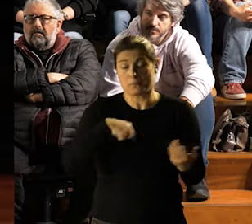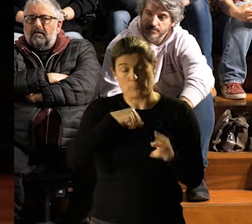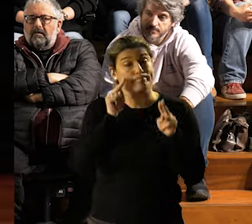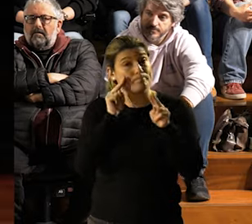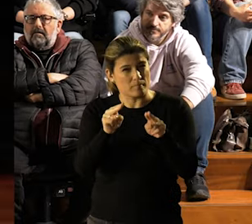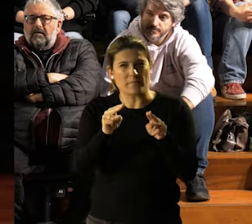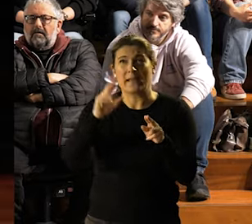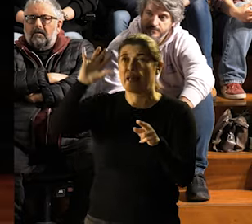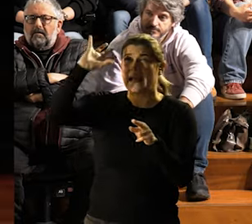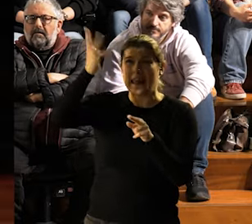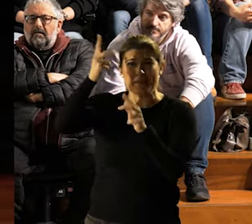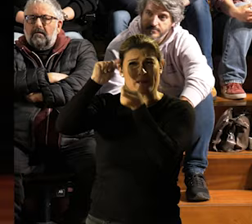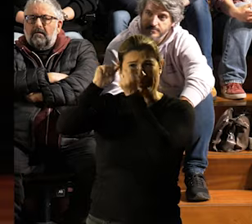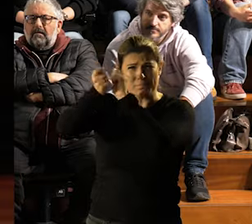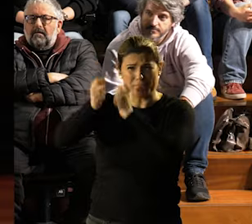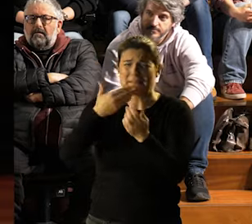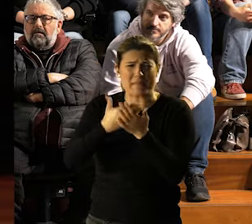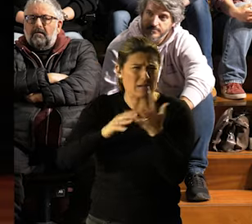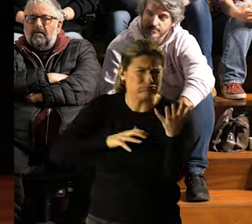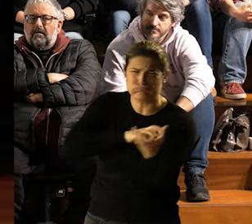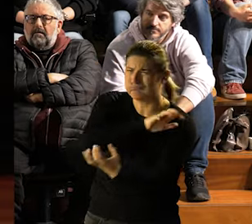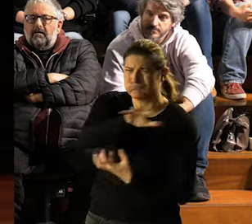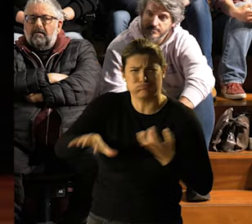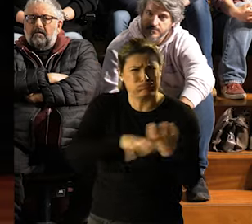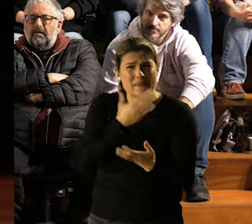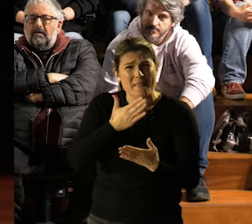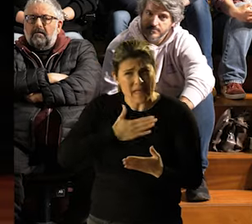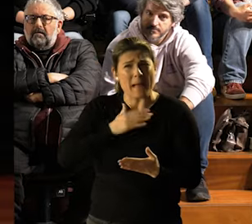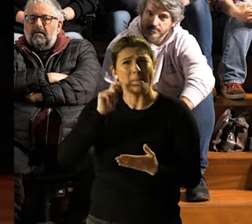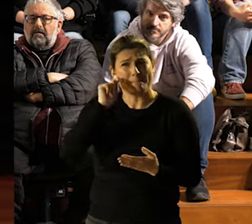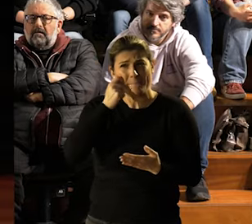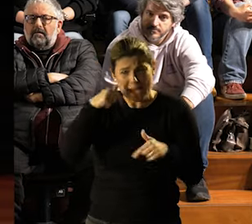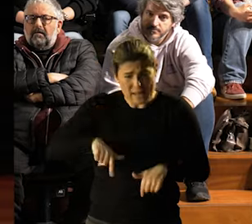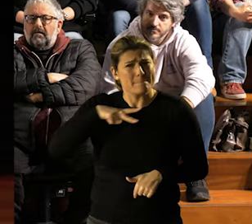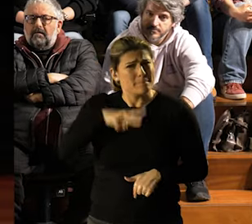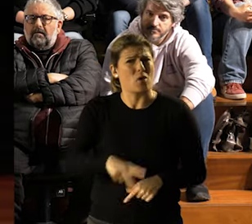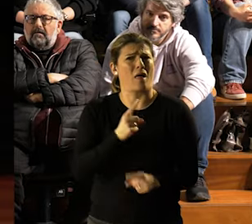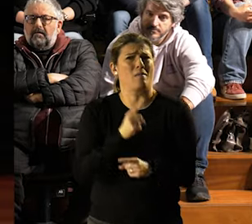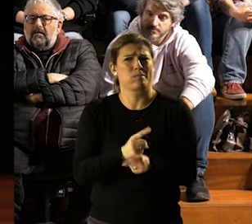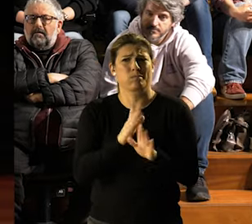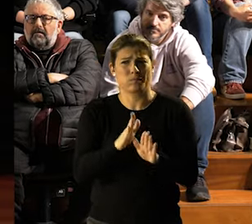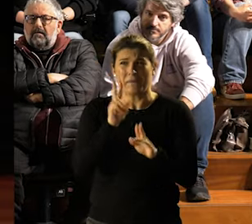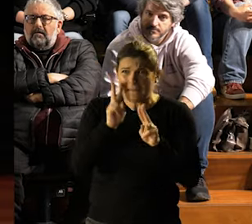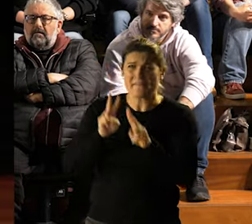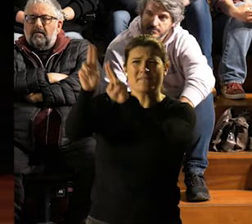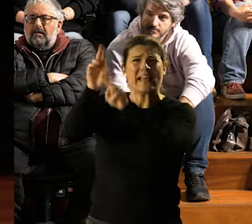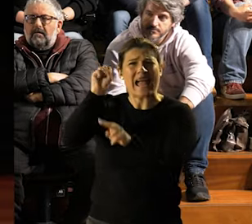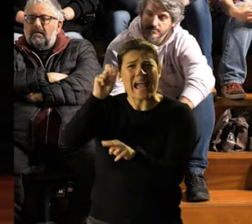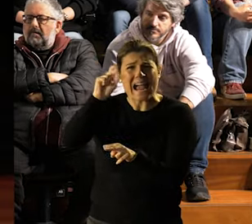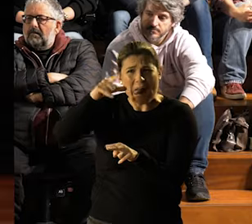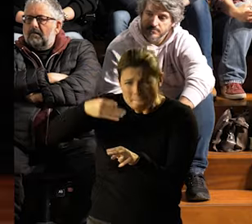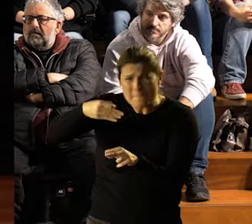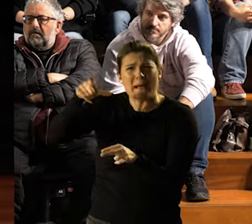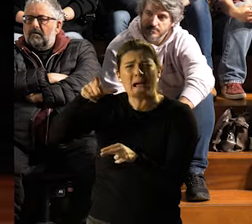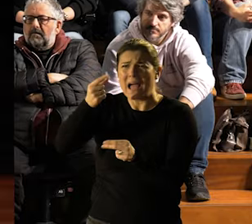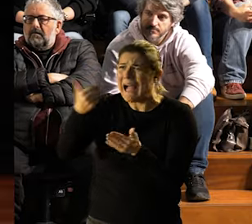para o caos climático o caos climático que também nos está a nós bater Aqui Neste País e olhamos para os lucros da galpe nós